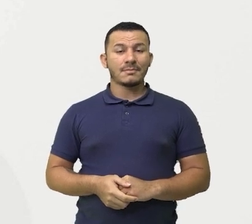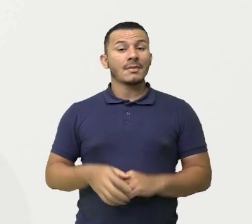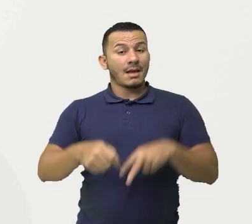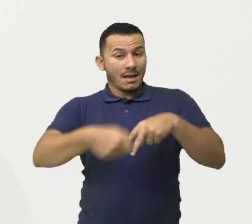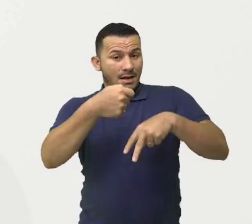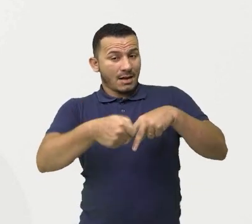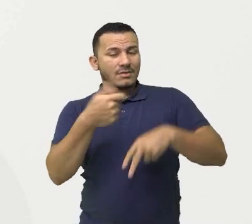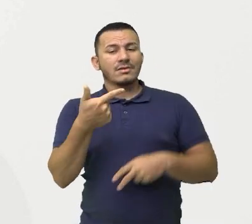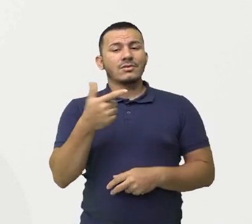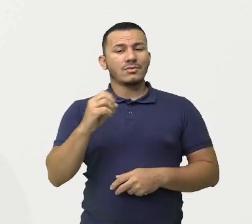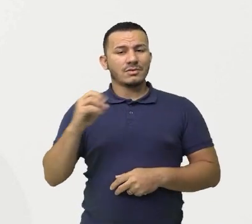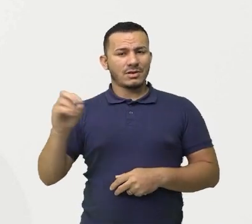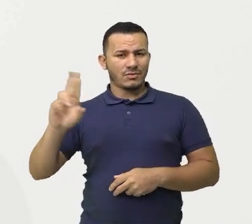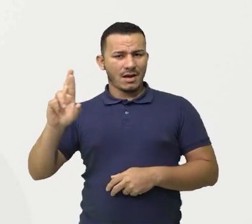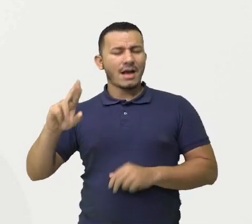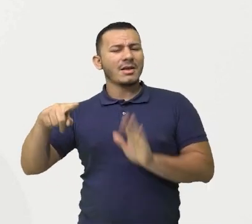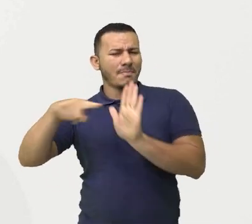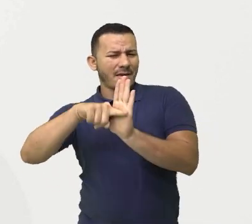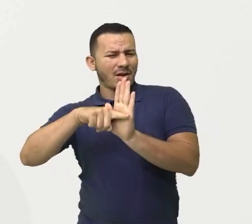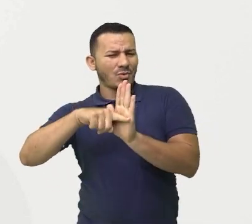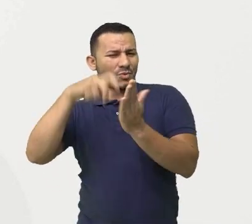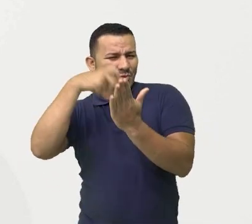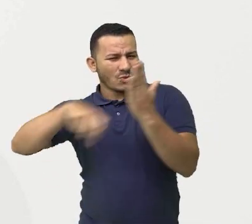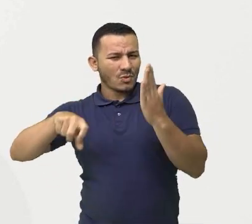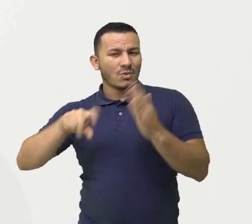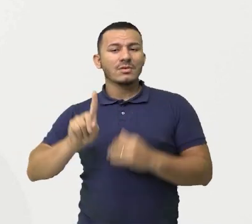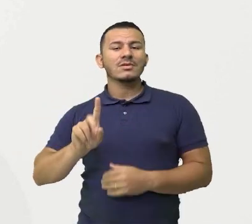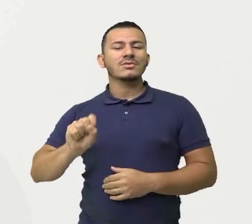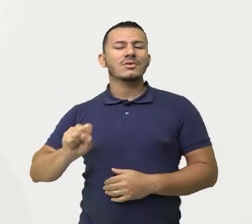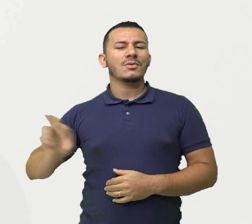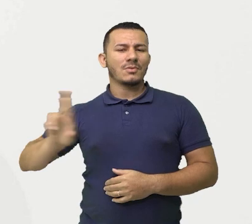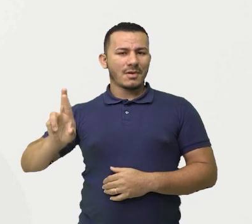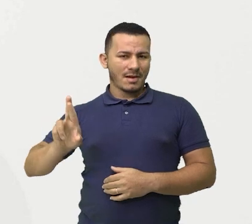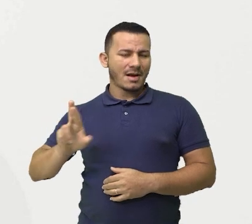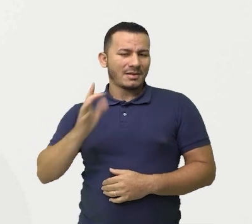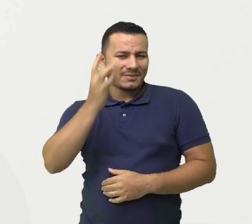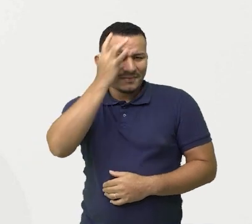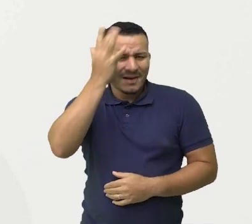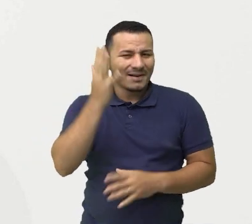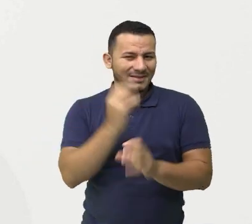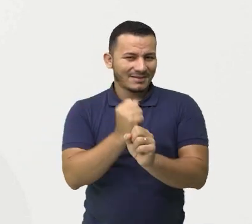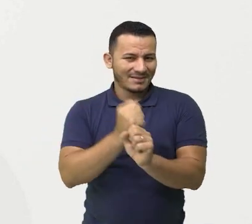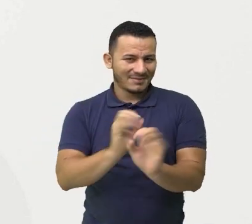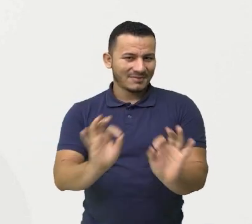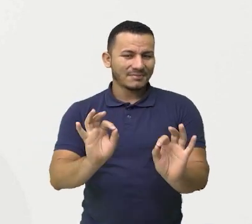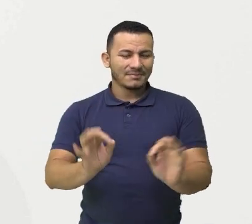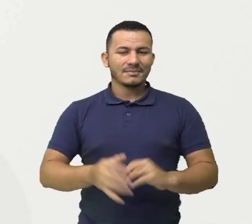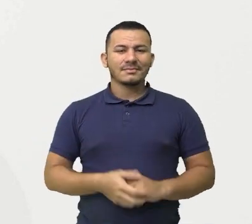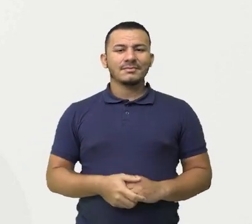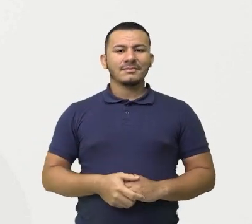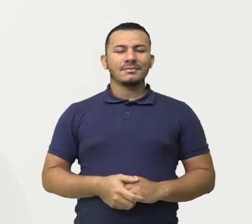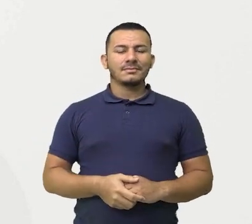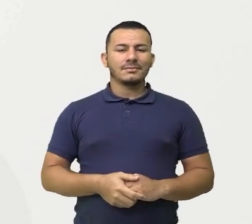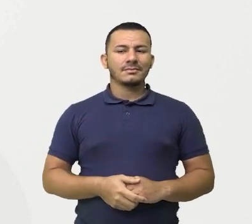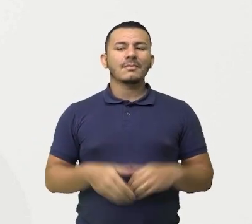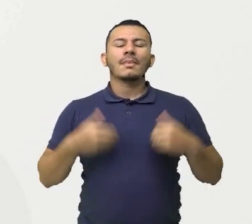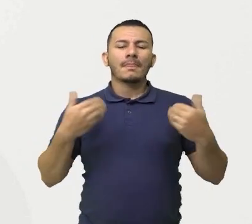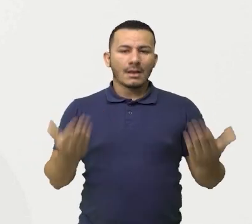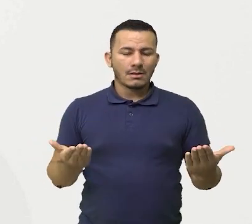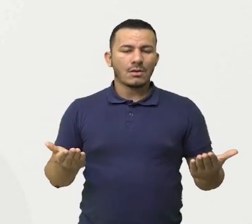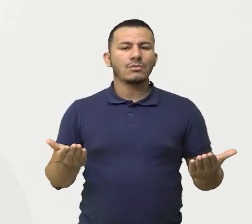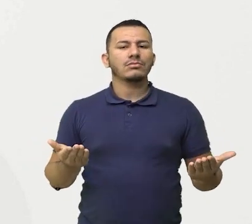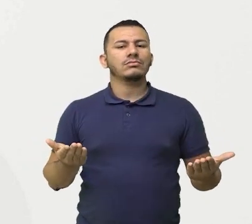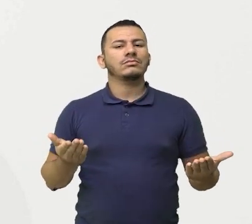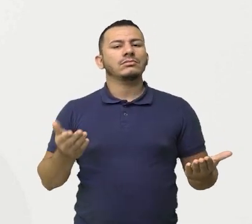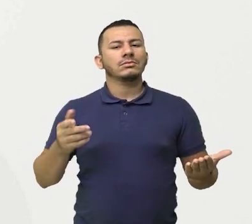custava R$200. Beleza? Bem tranquilo mesmo. Quer dizer, quantas vezes, né, a gente